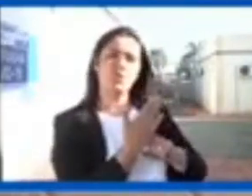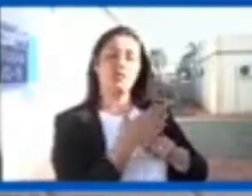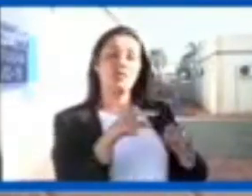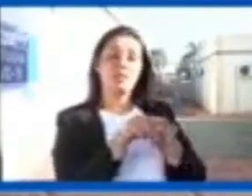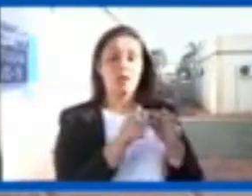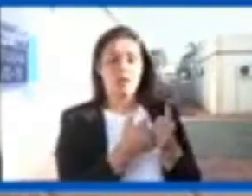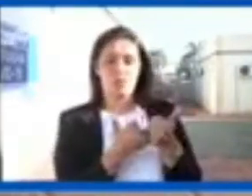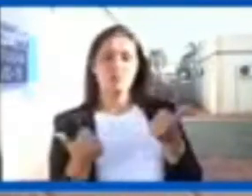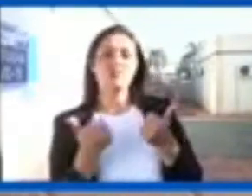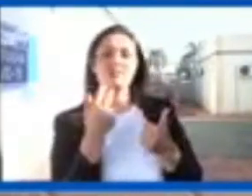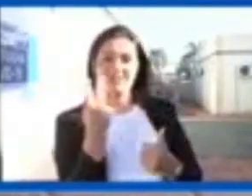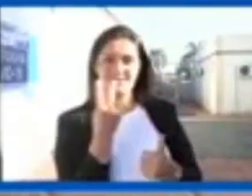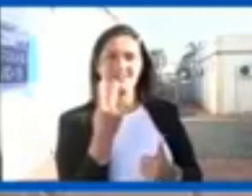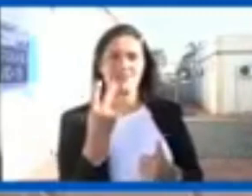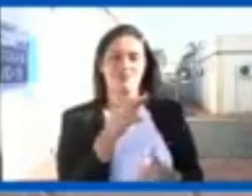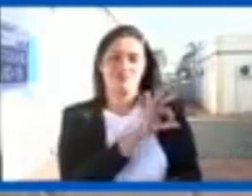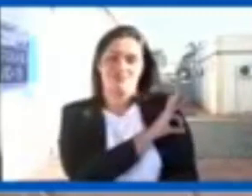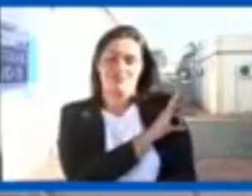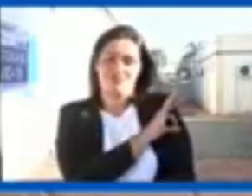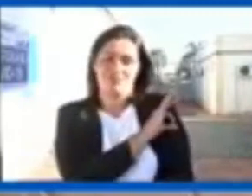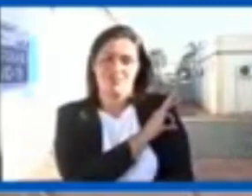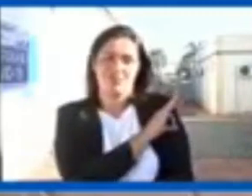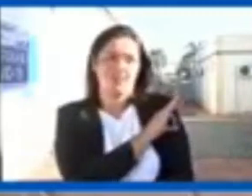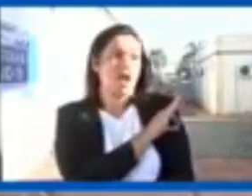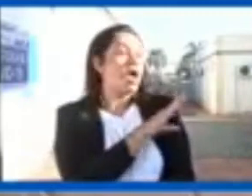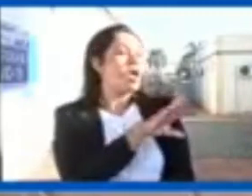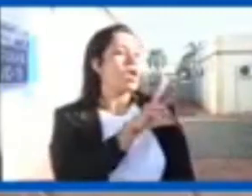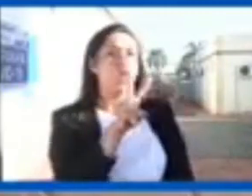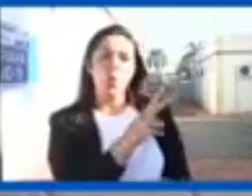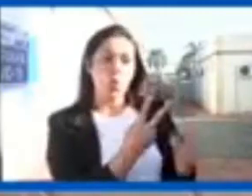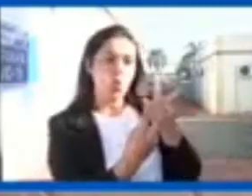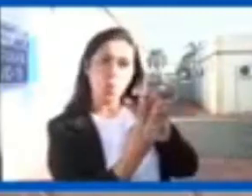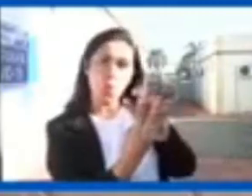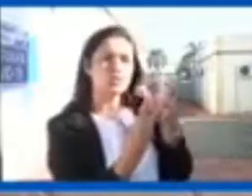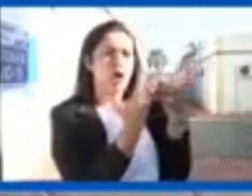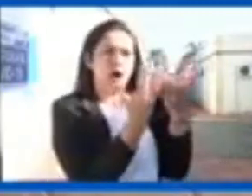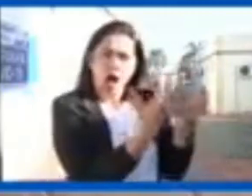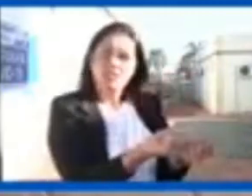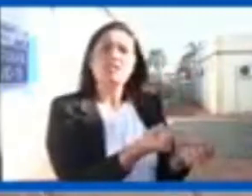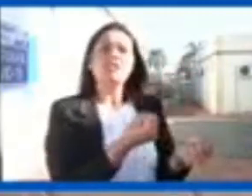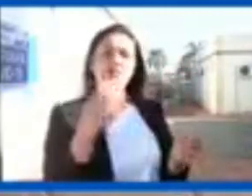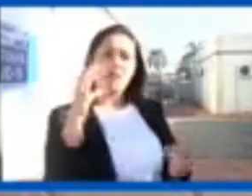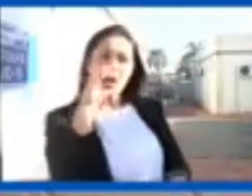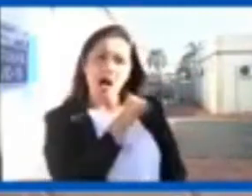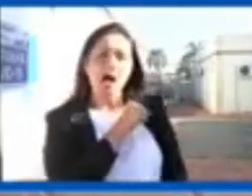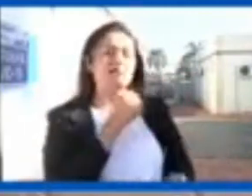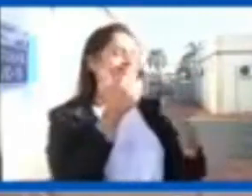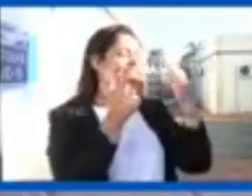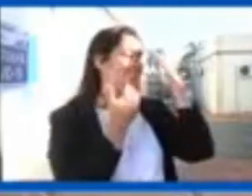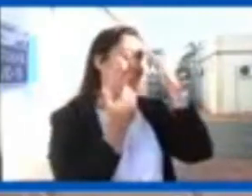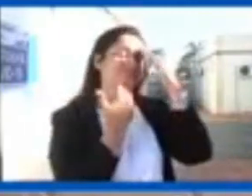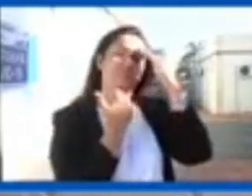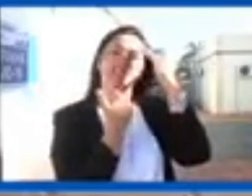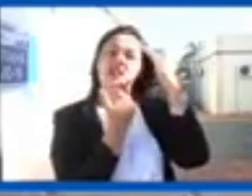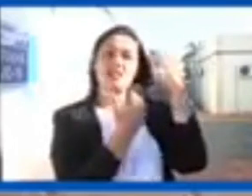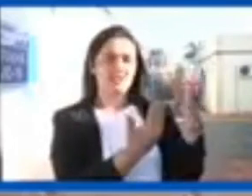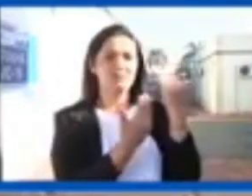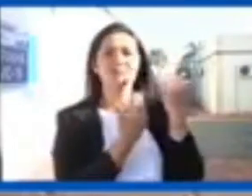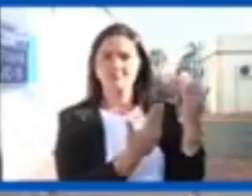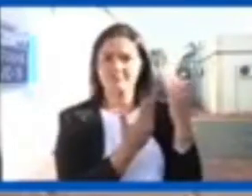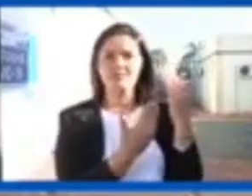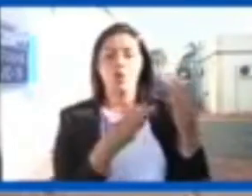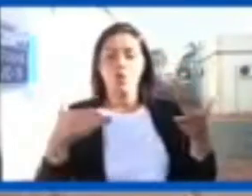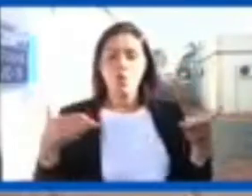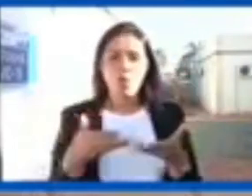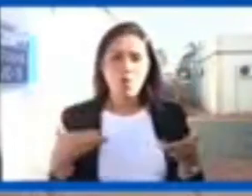cabo Valter e fomos prontamente atendidos e esse é o motivo do nosso agradecimento a possibilidade